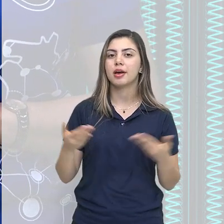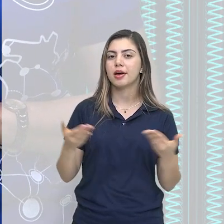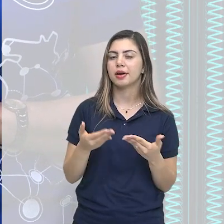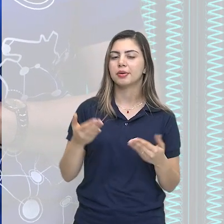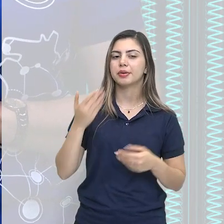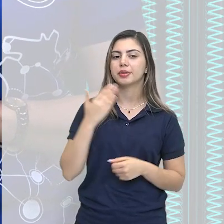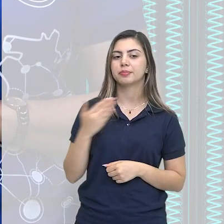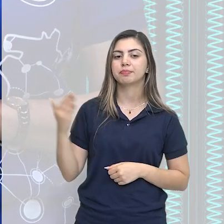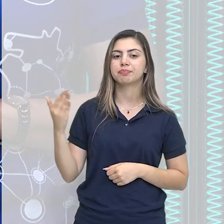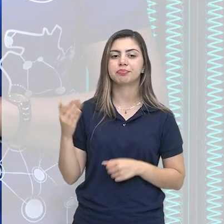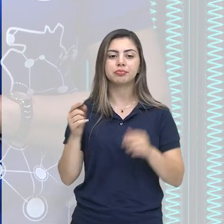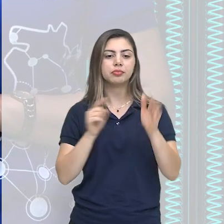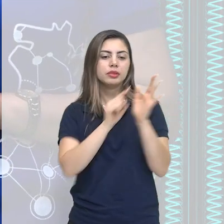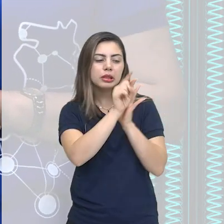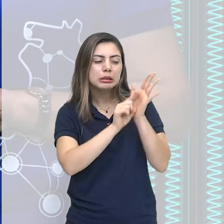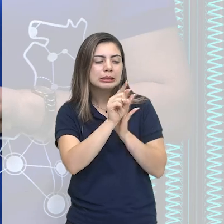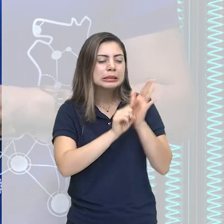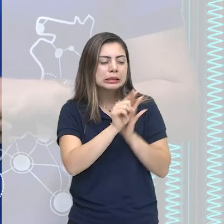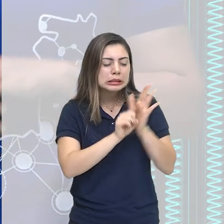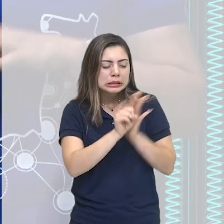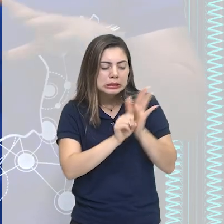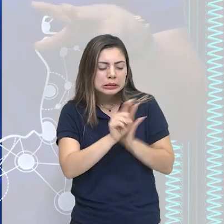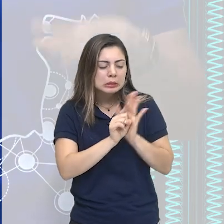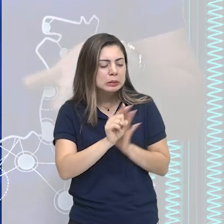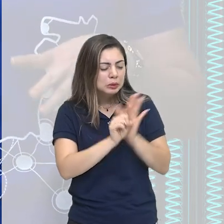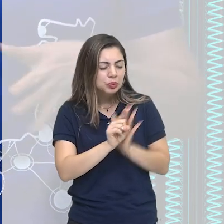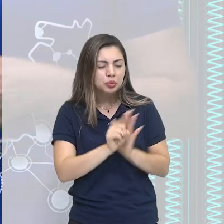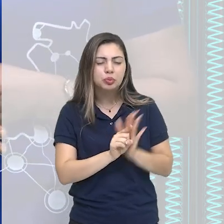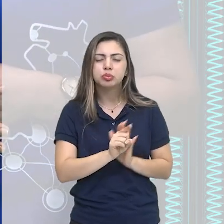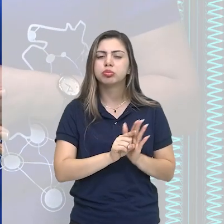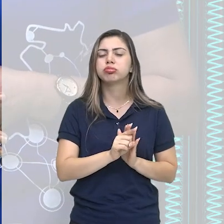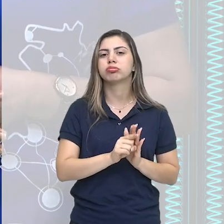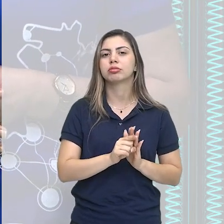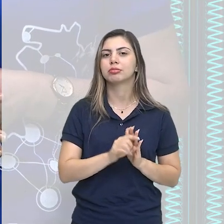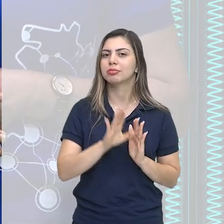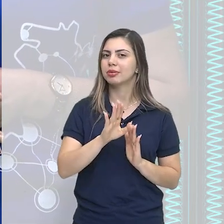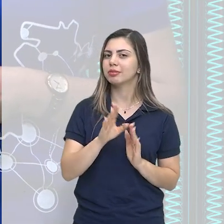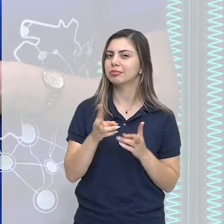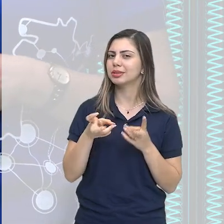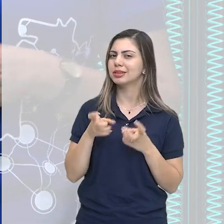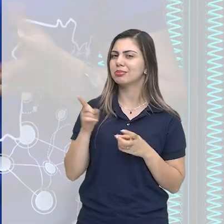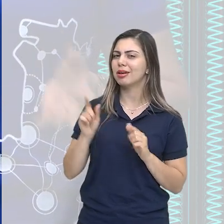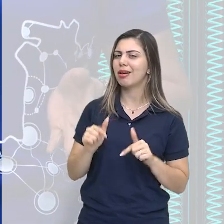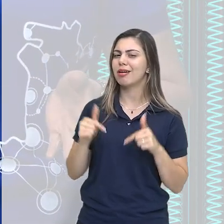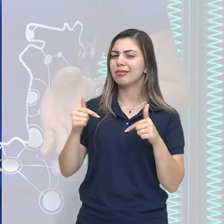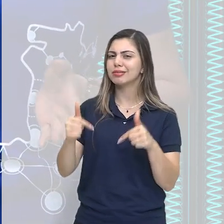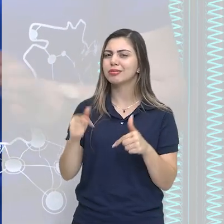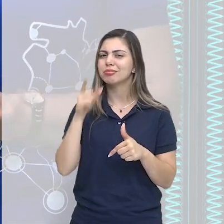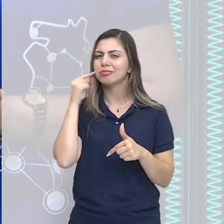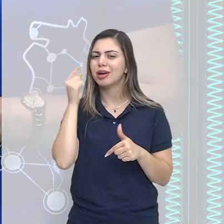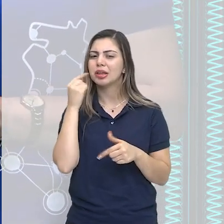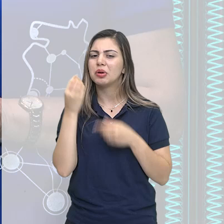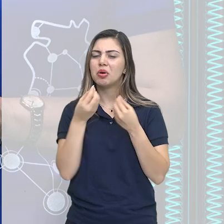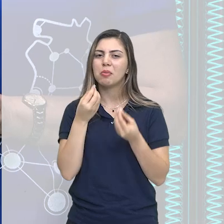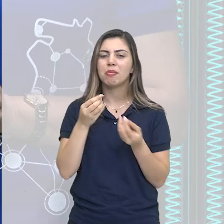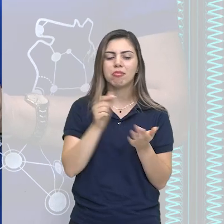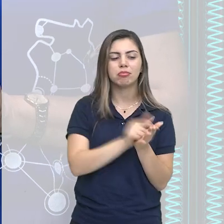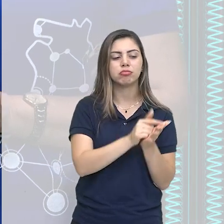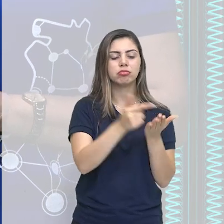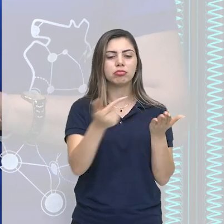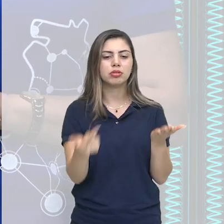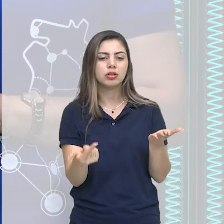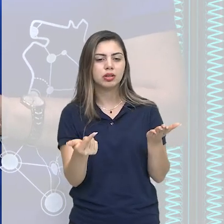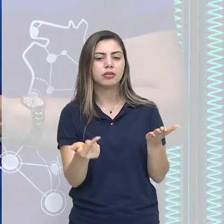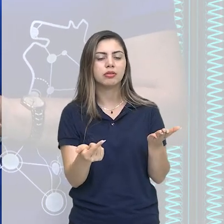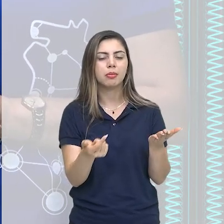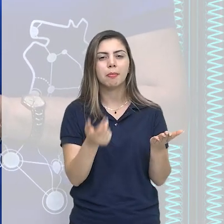olha, pesquisando como se não houvesse amanhã. Então, observe a ação do gato, né, em cima de um livro, com os olhos aí